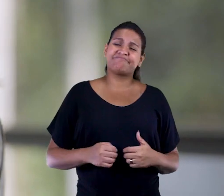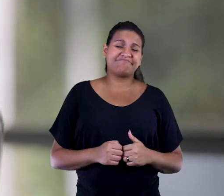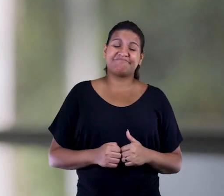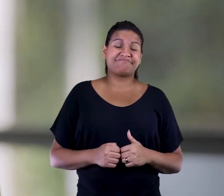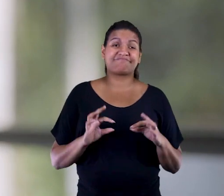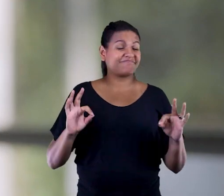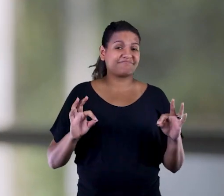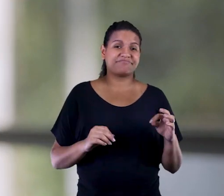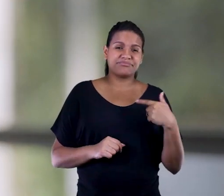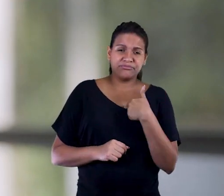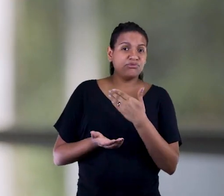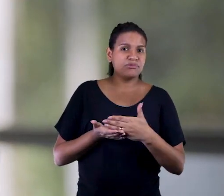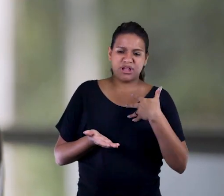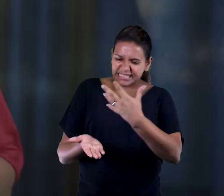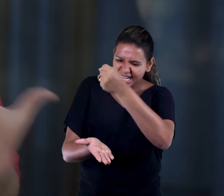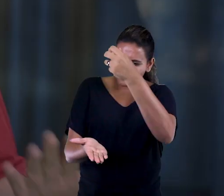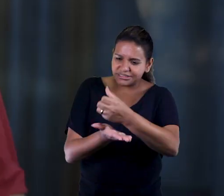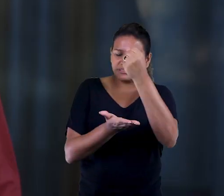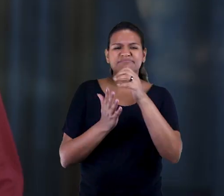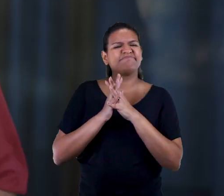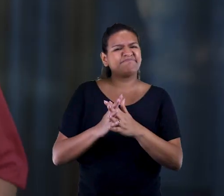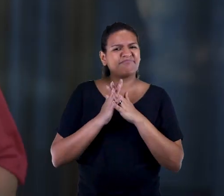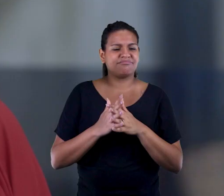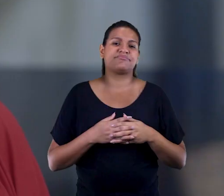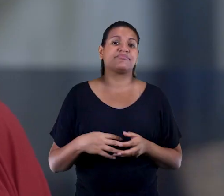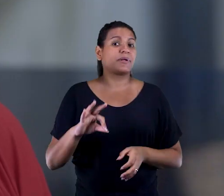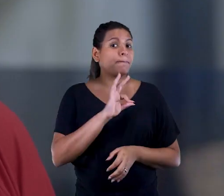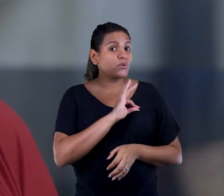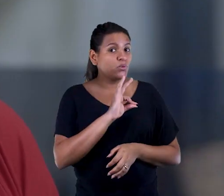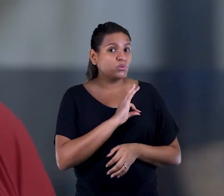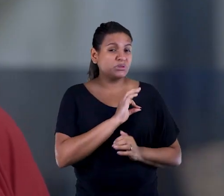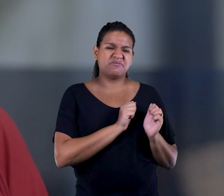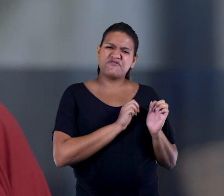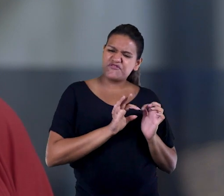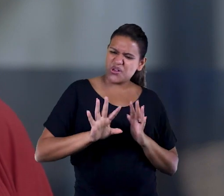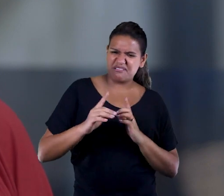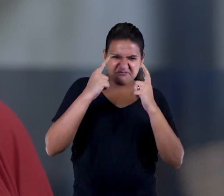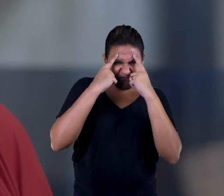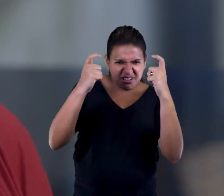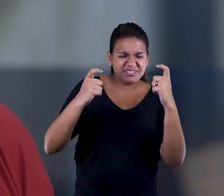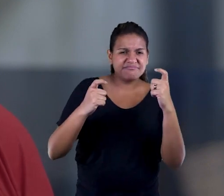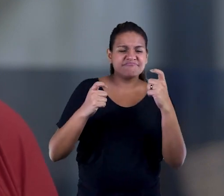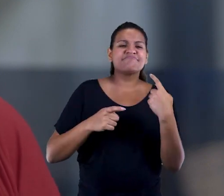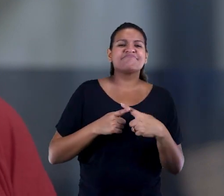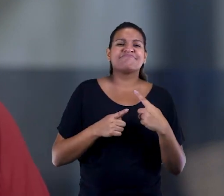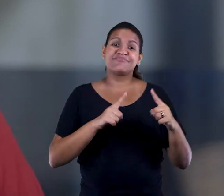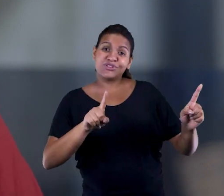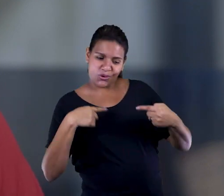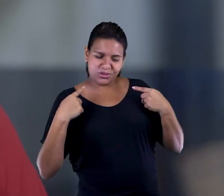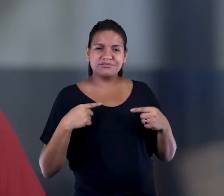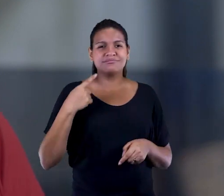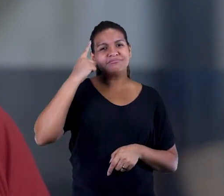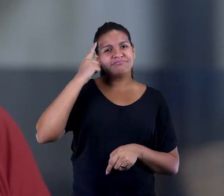foi realmente uma grande confusão. Teve violência, a truculência da polícia, que nos enxergava